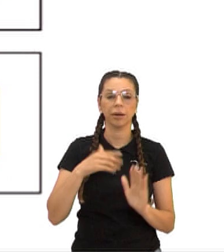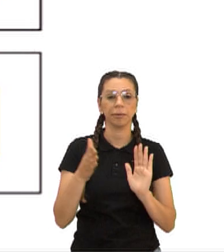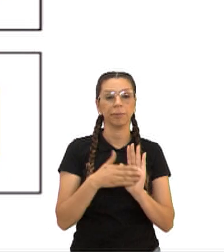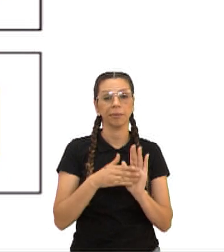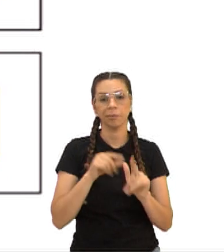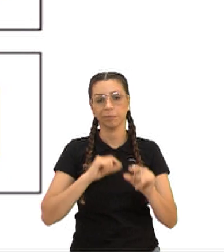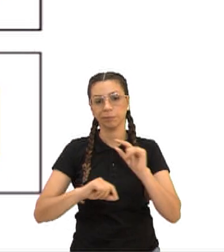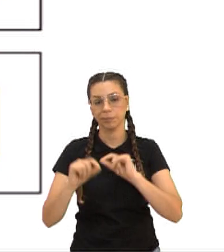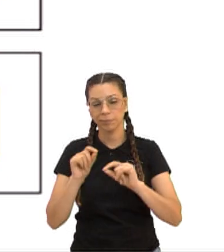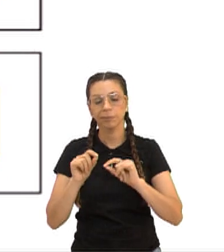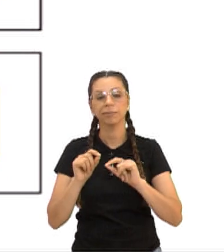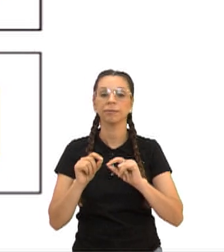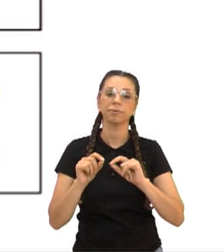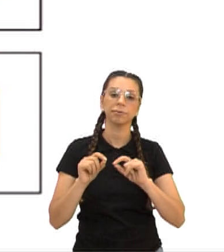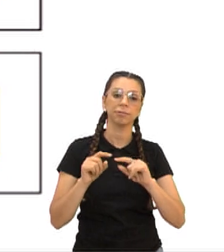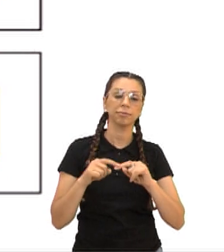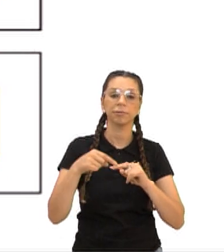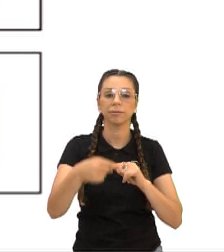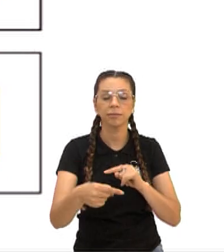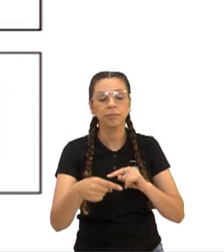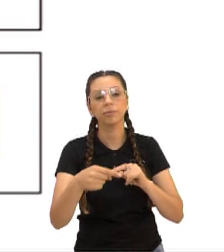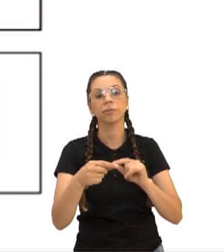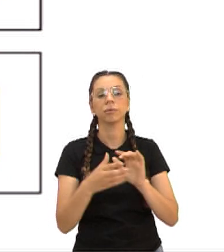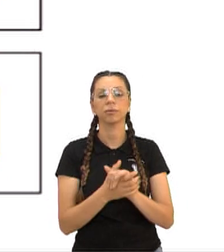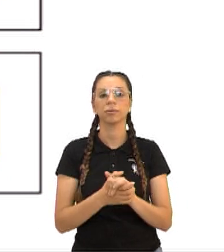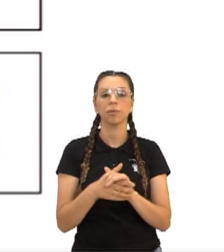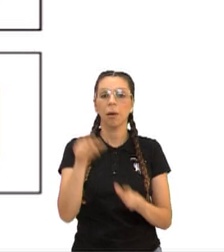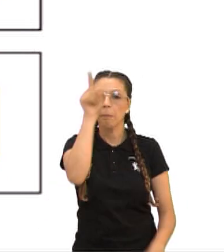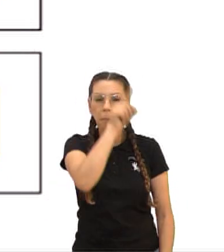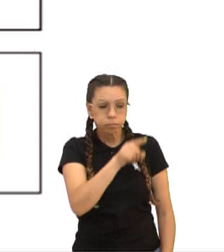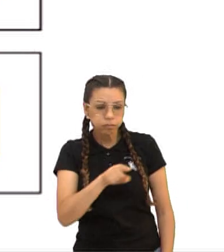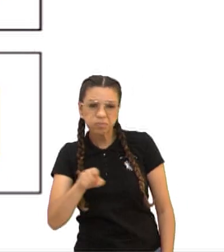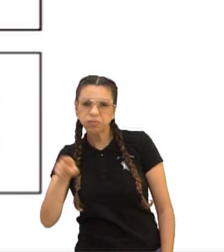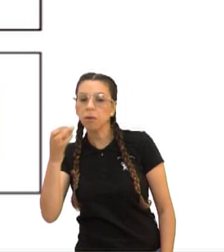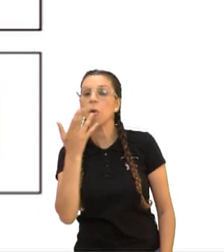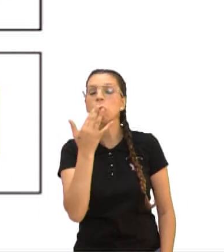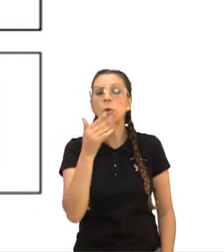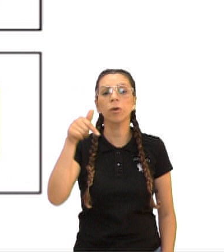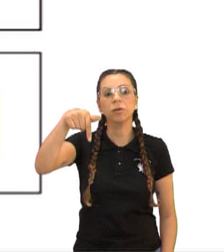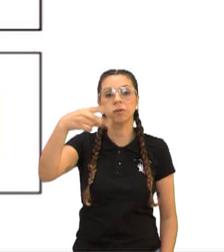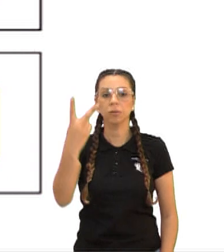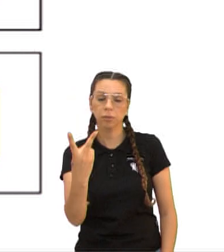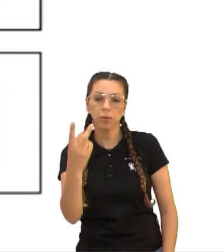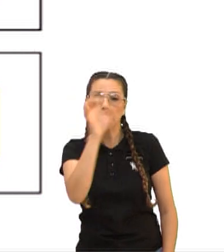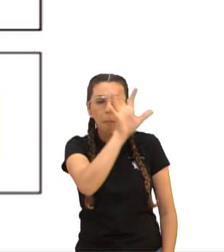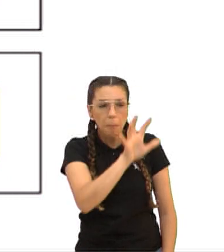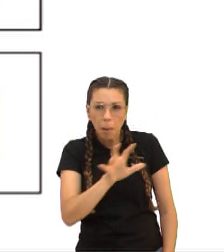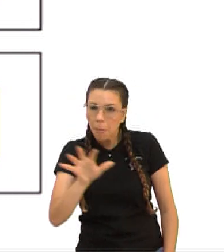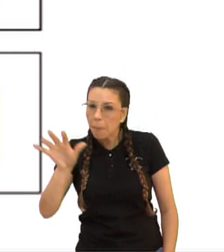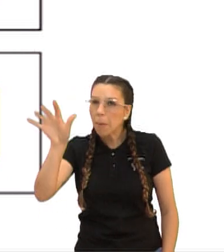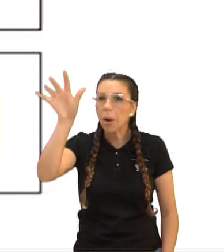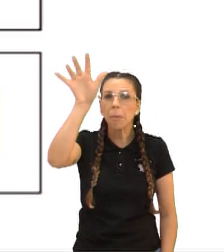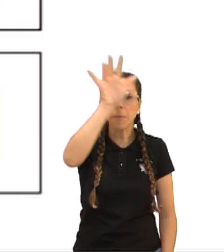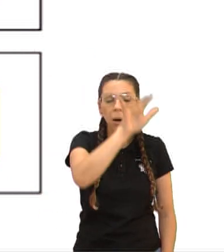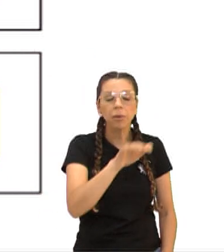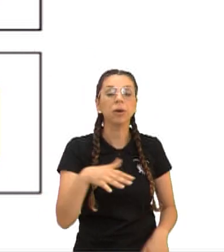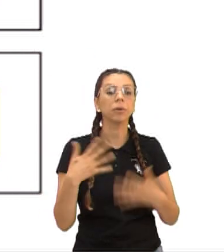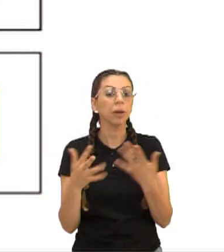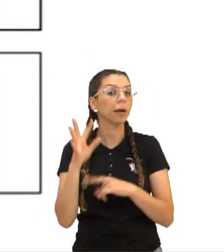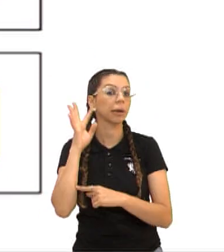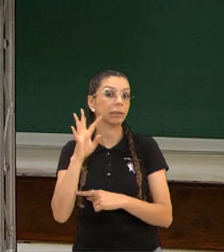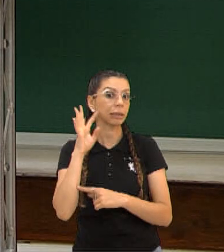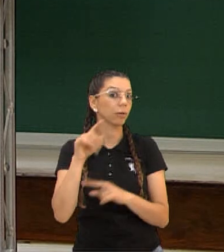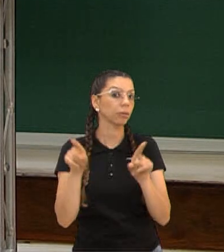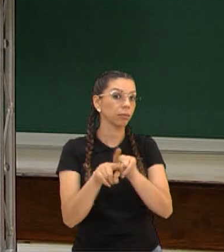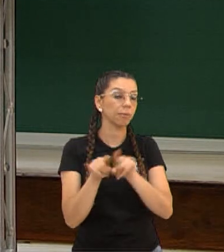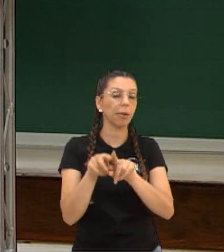propósito. E isso a gente vai trabalhar no círculo cromático de 72 cores. Tá? E o bacana também é que você vai